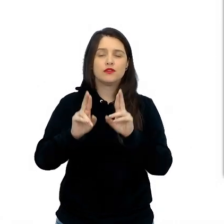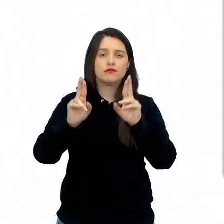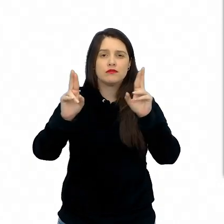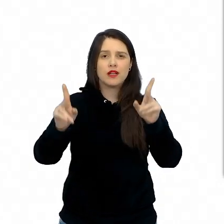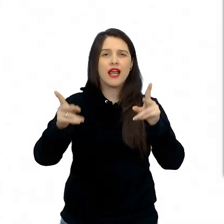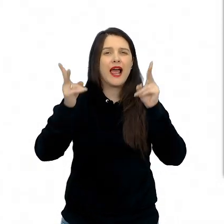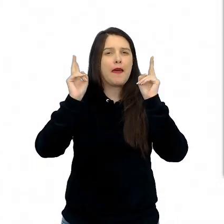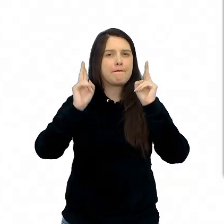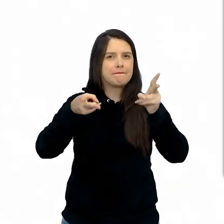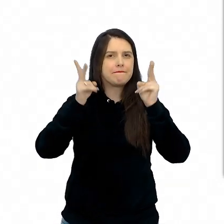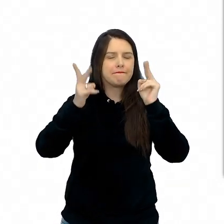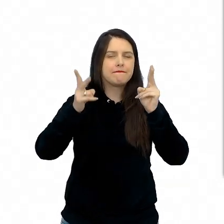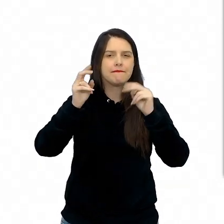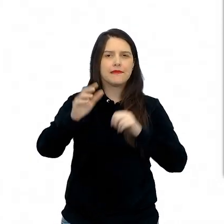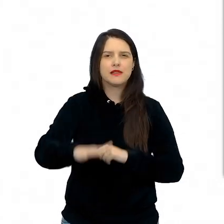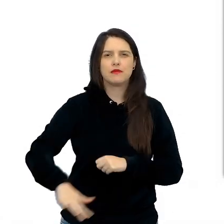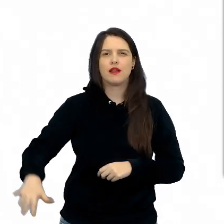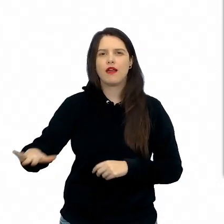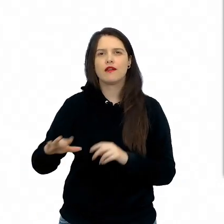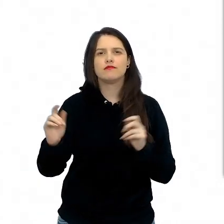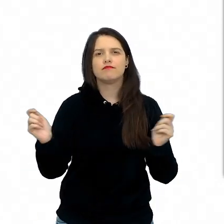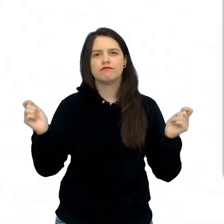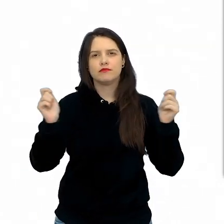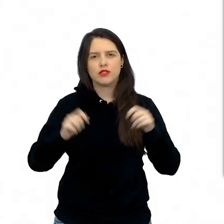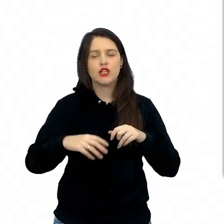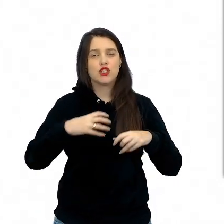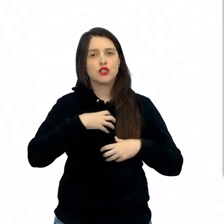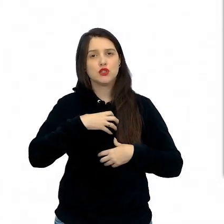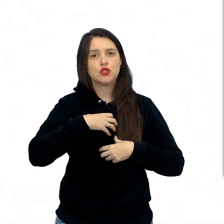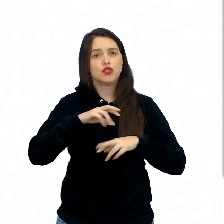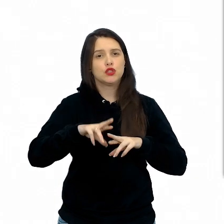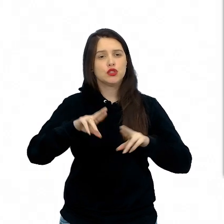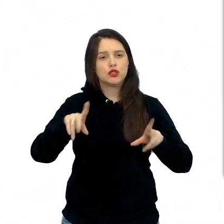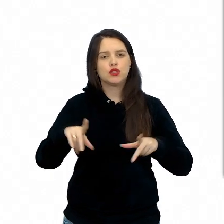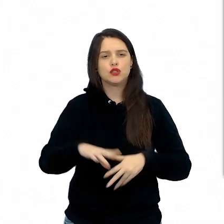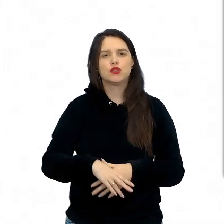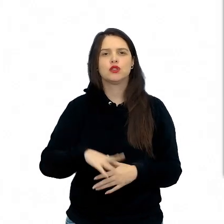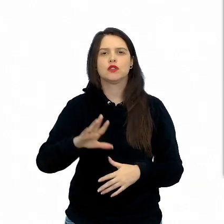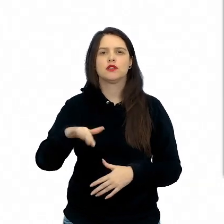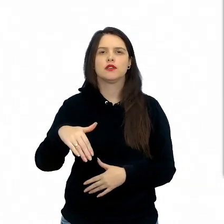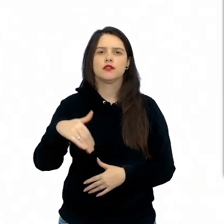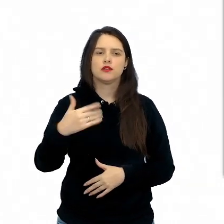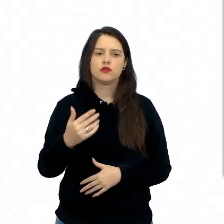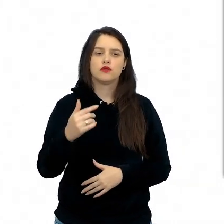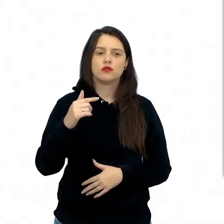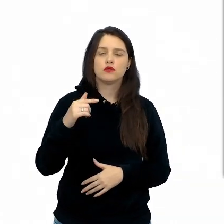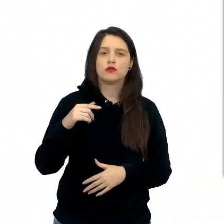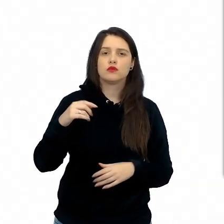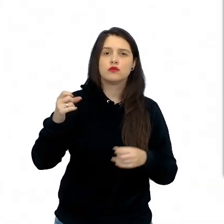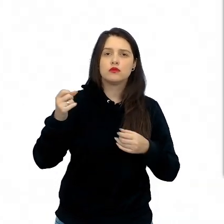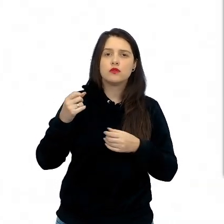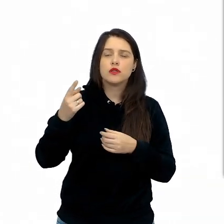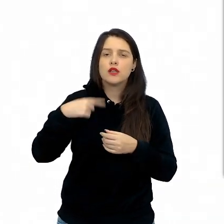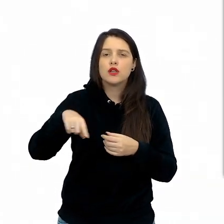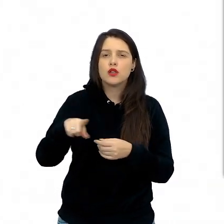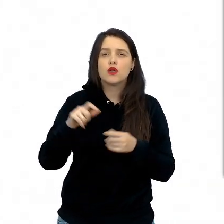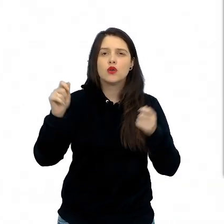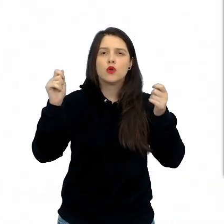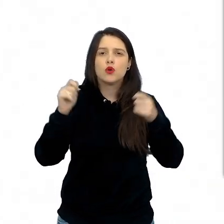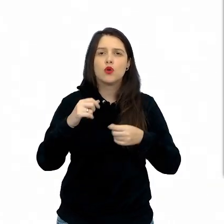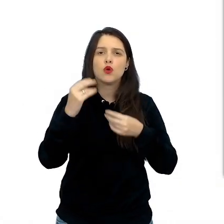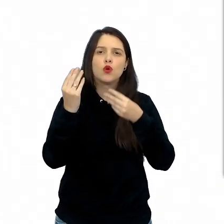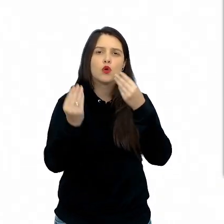a mesma área podem ter perímetros diferentes. No próximo slide, retomamos brevemente